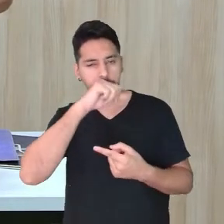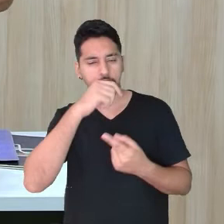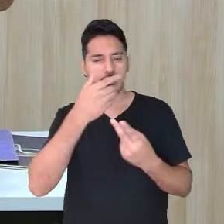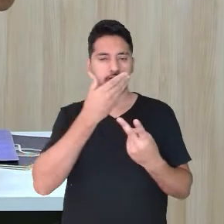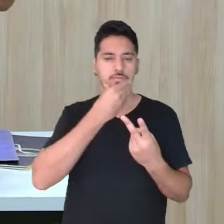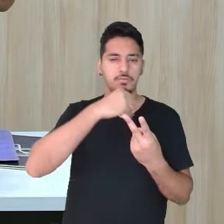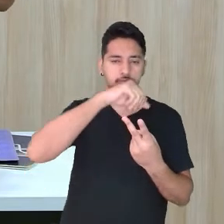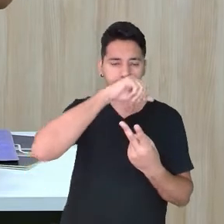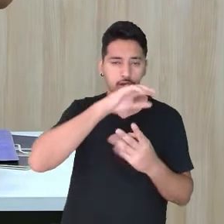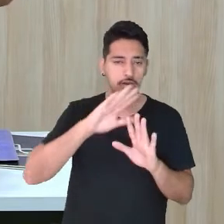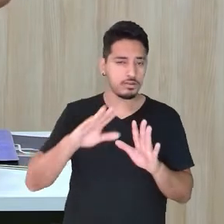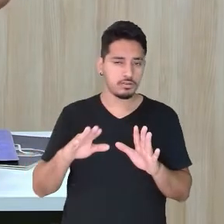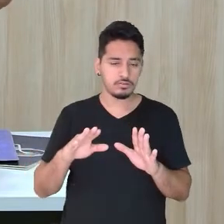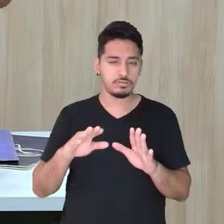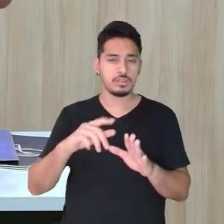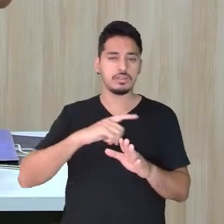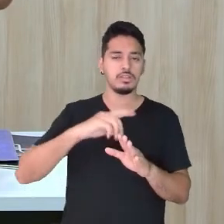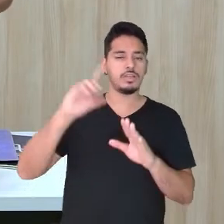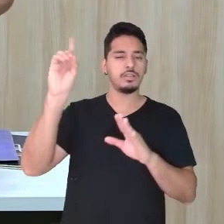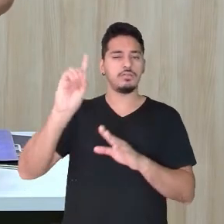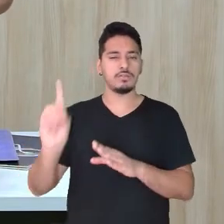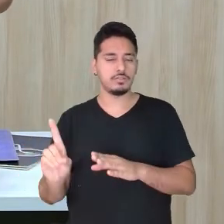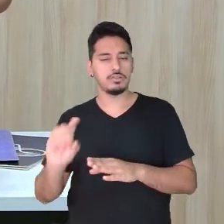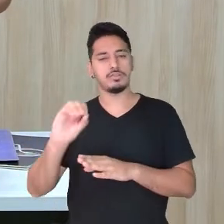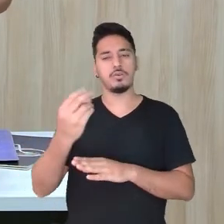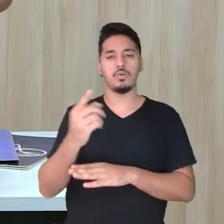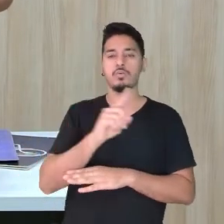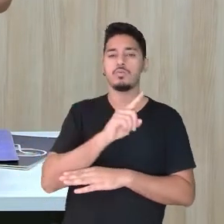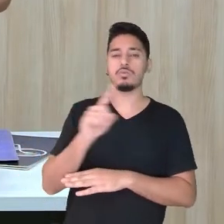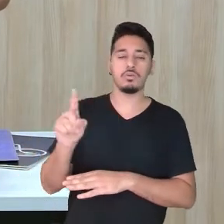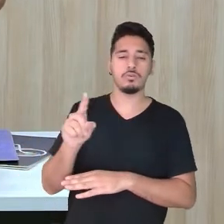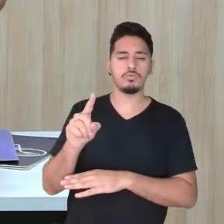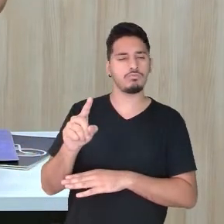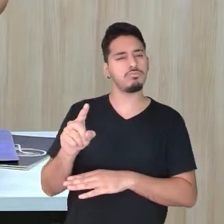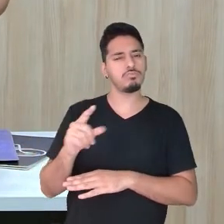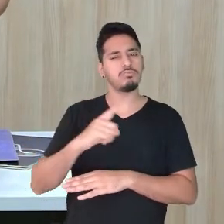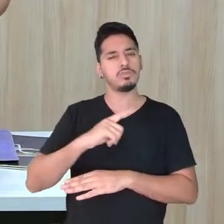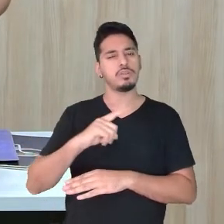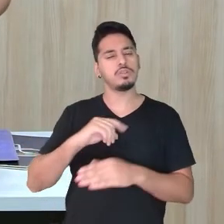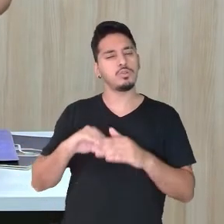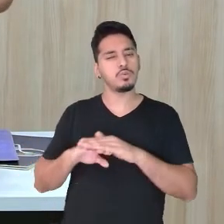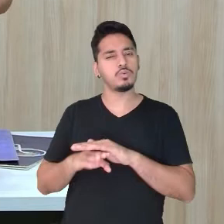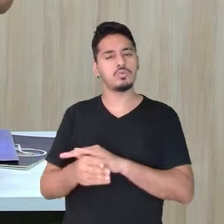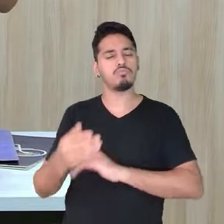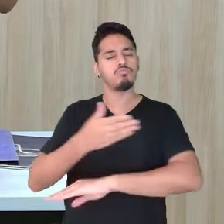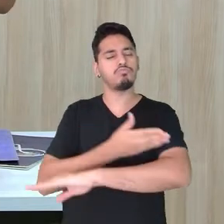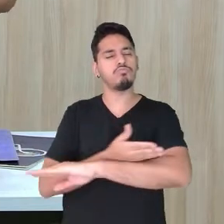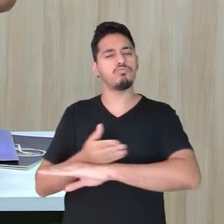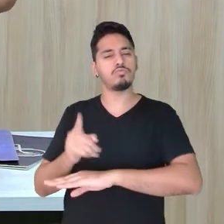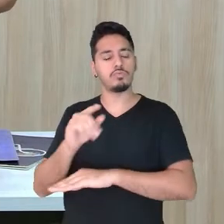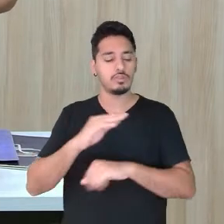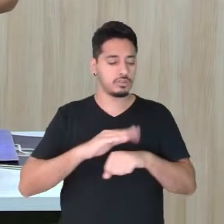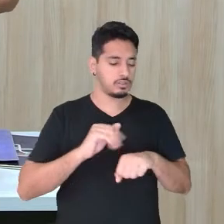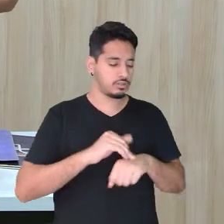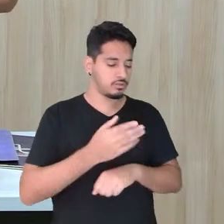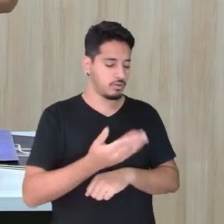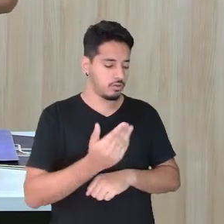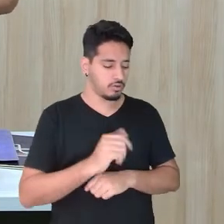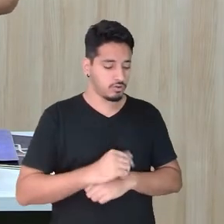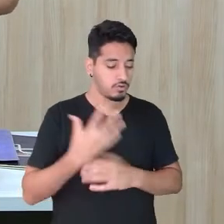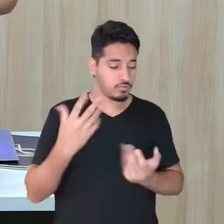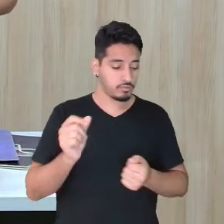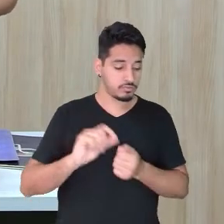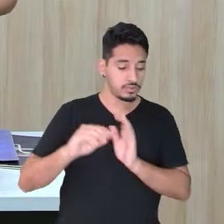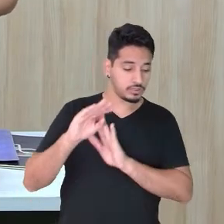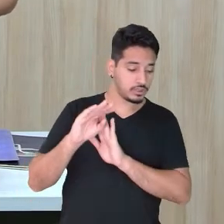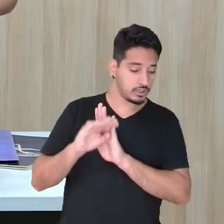estudante, seja ele com deficiência ou não, adquira esse hábito, não é, de chamar a criança e fazer